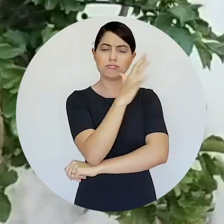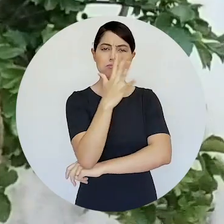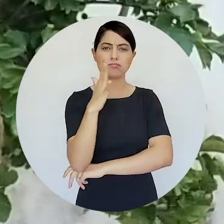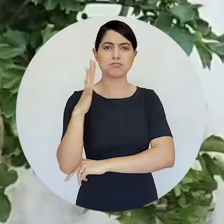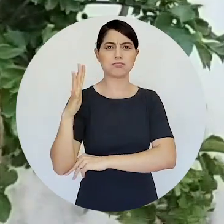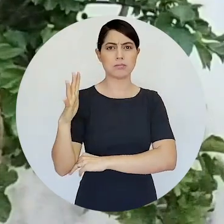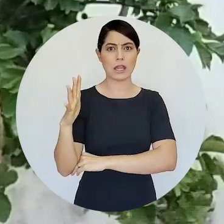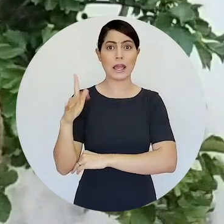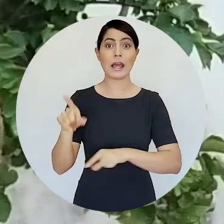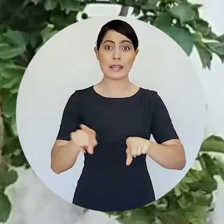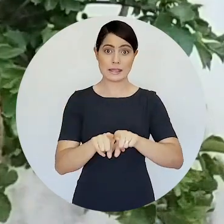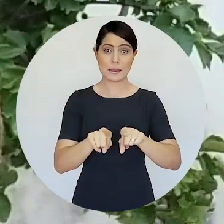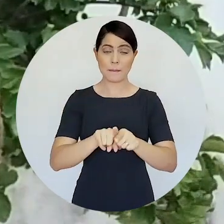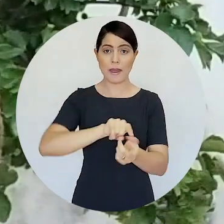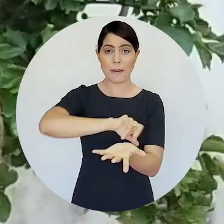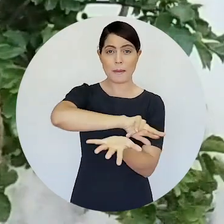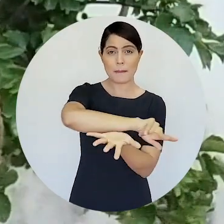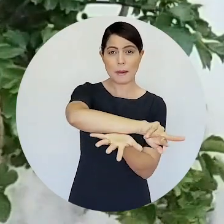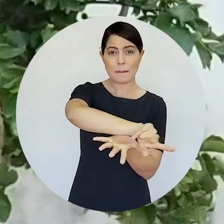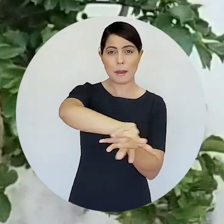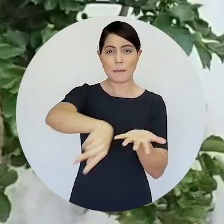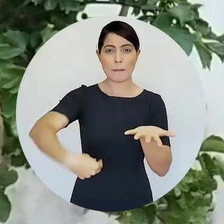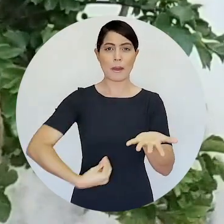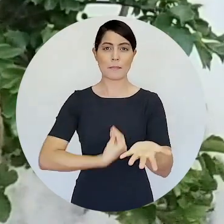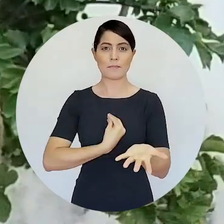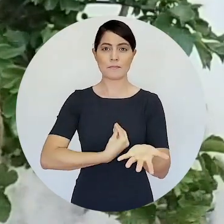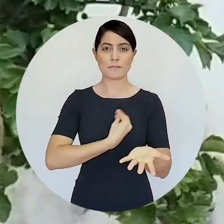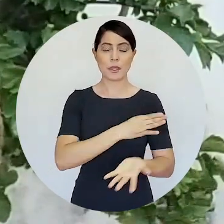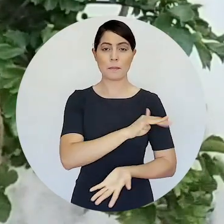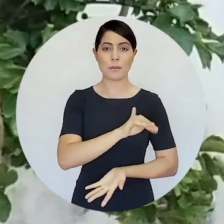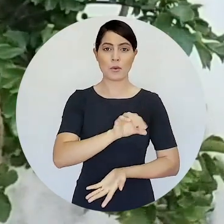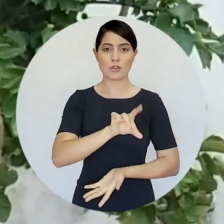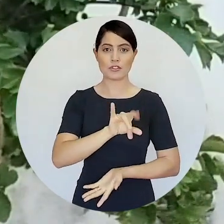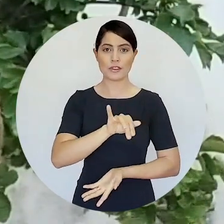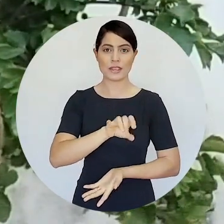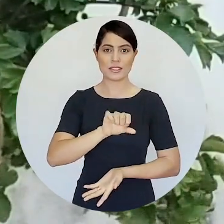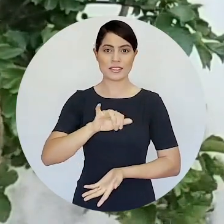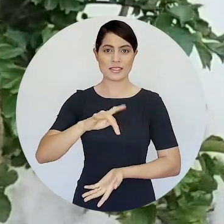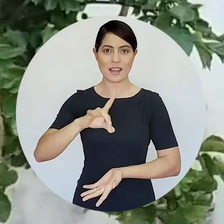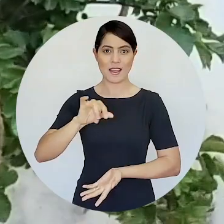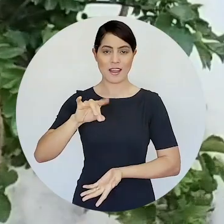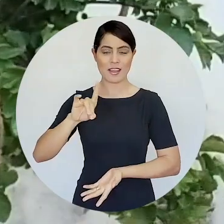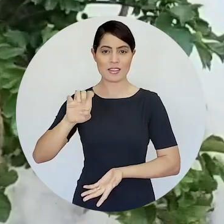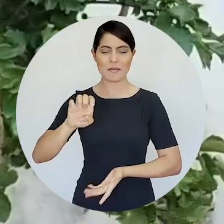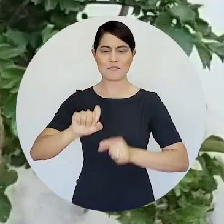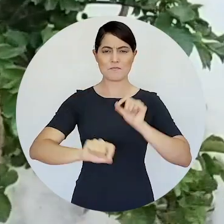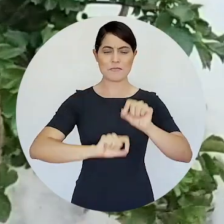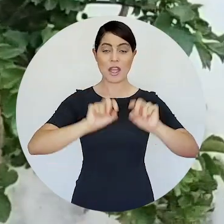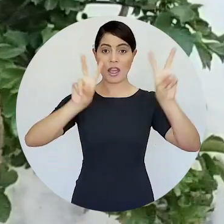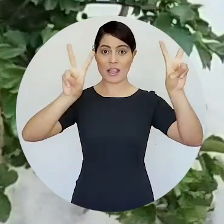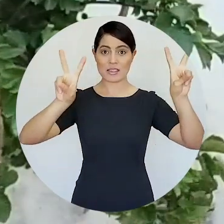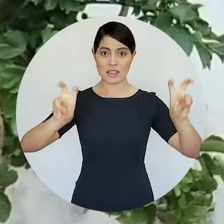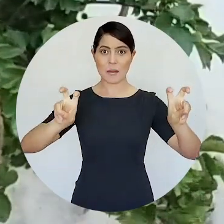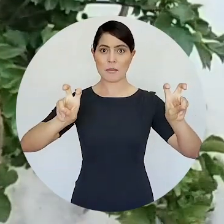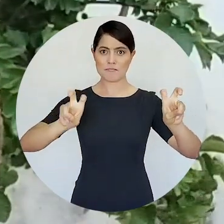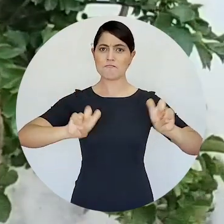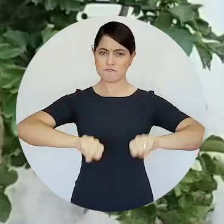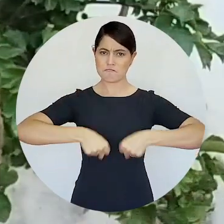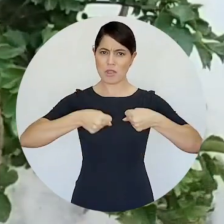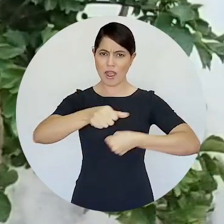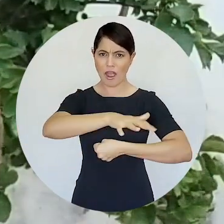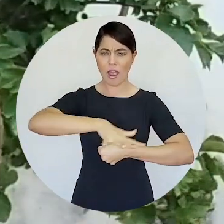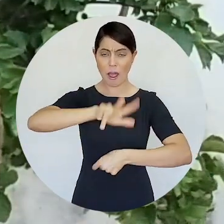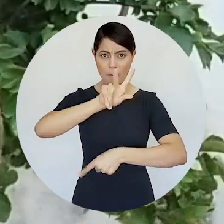da Biodiversidade, celebrado no último dia 22 de maio, gostaria de fazer uma fala em defesa das nossas